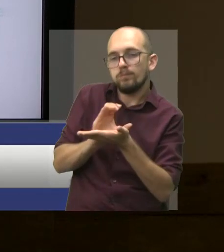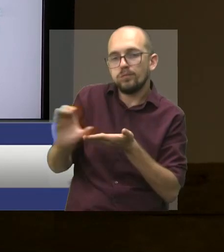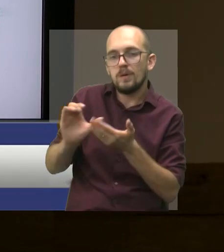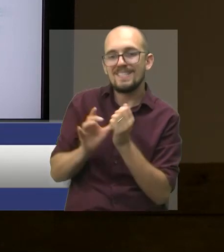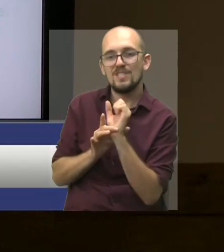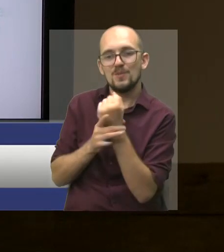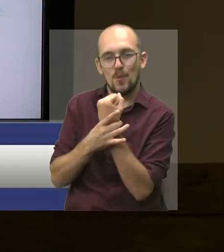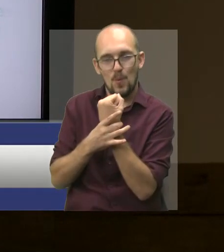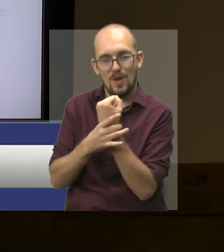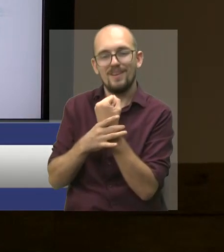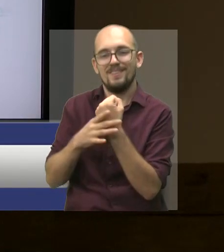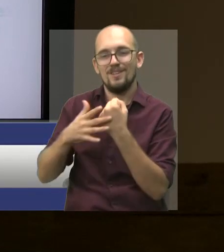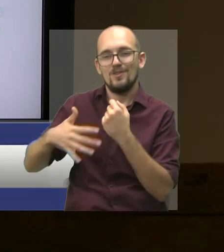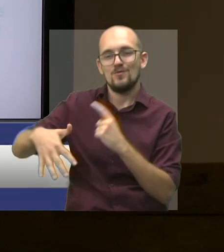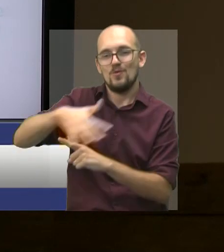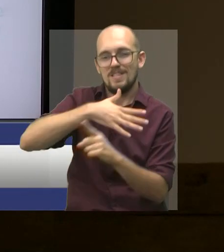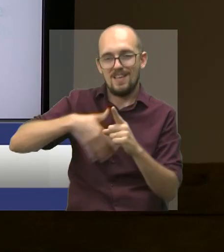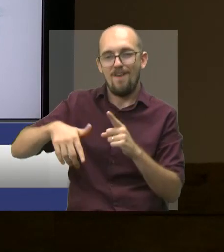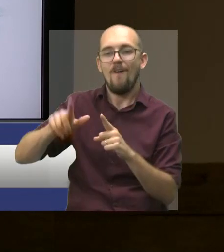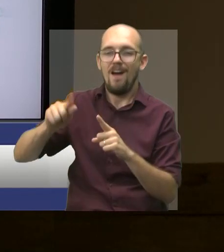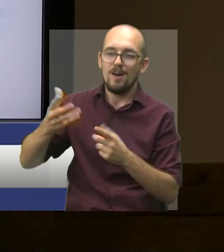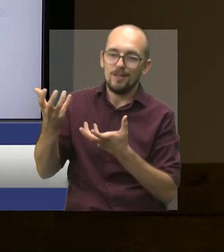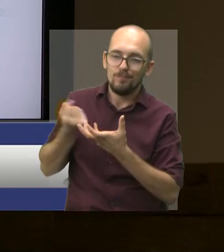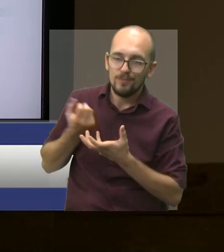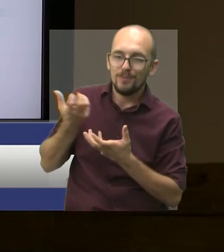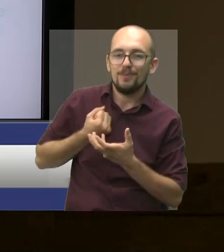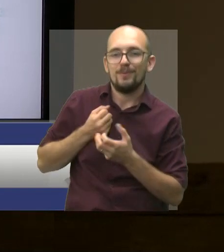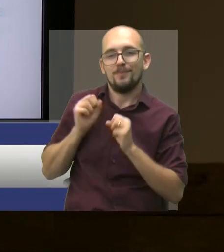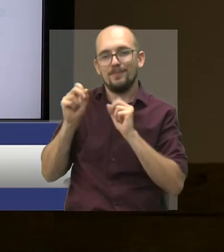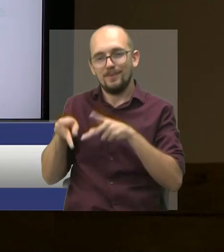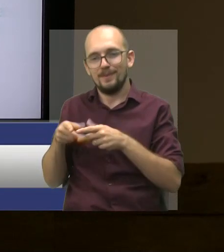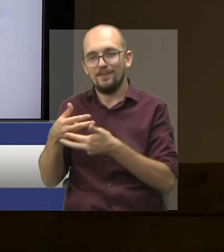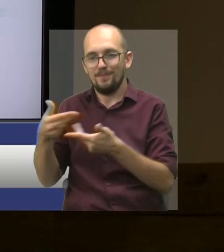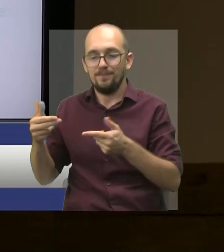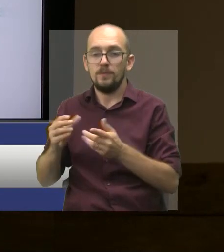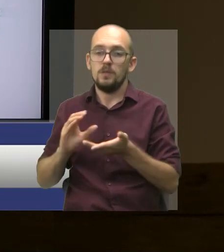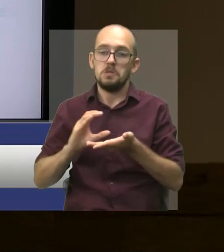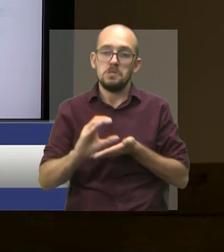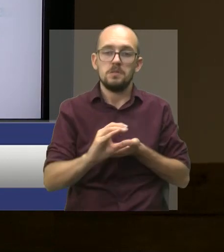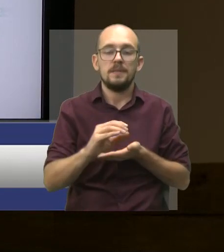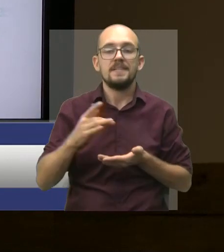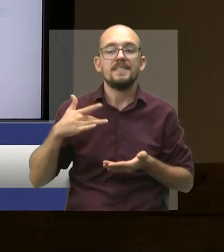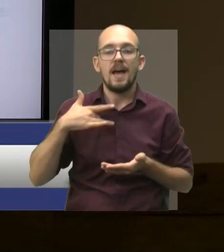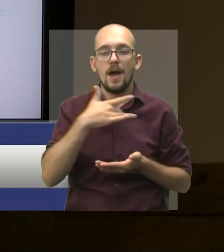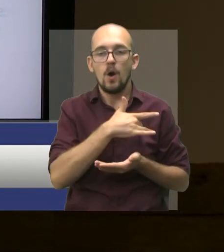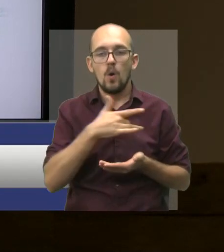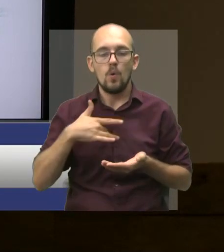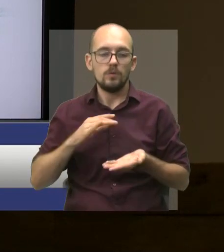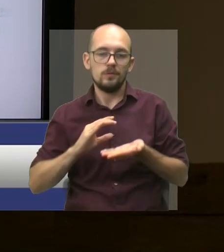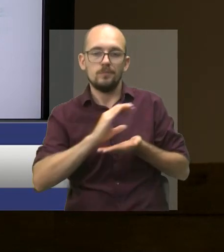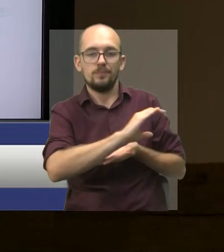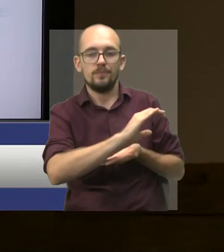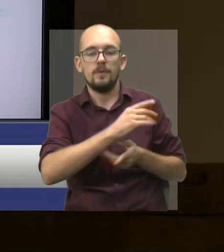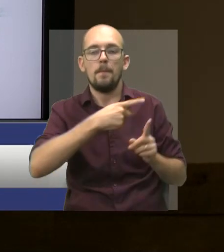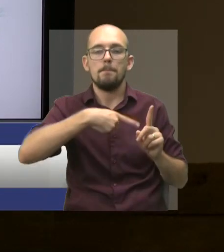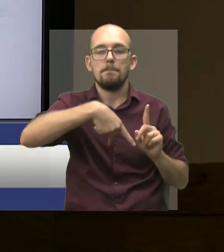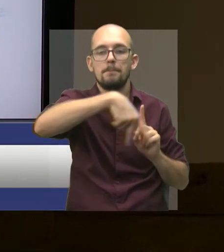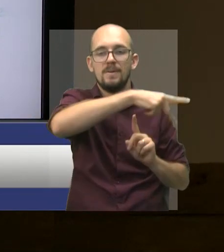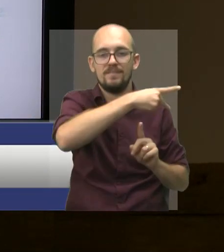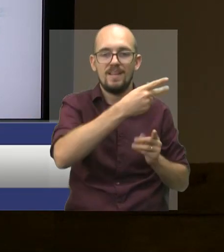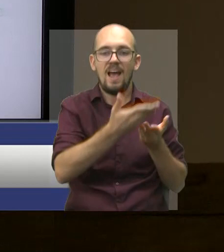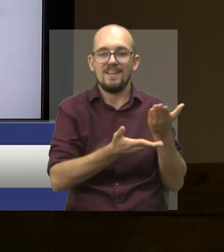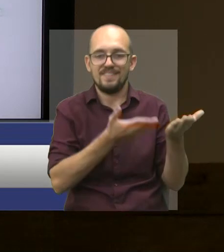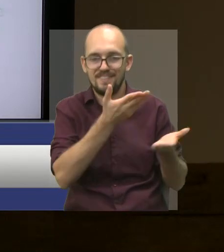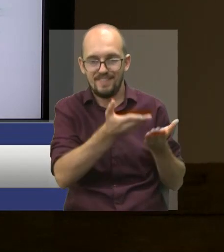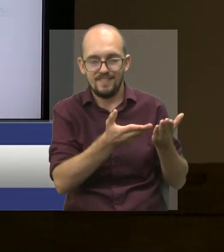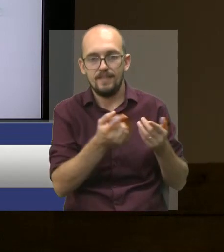os benefícios sociais, para a saúde e para a previdência e assistência.